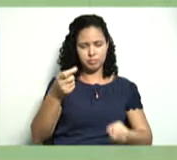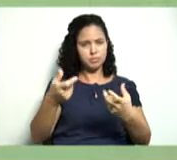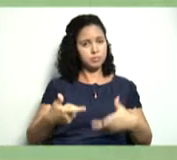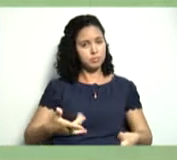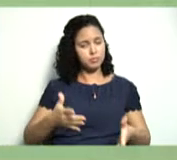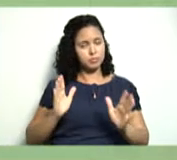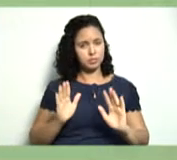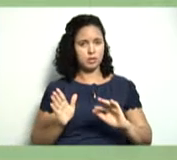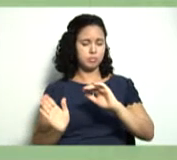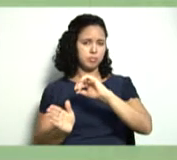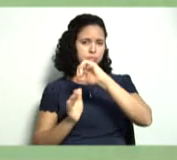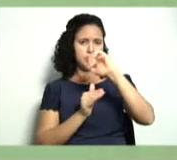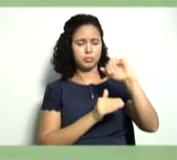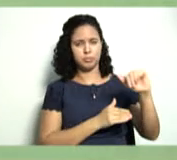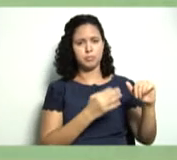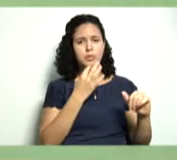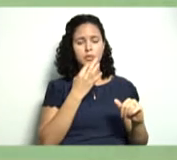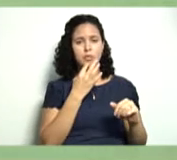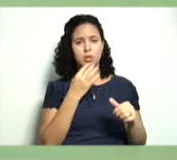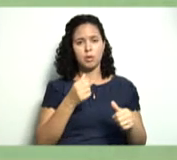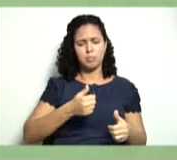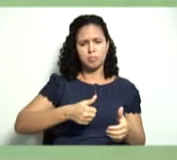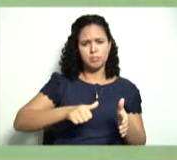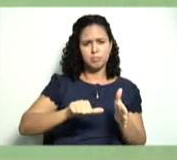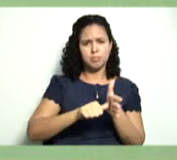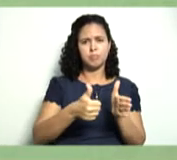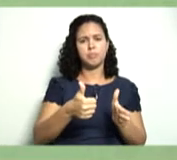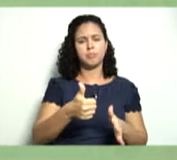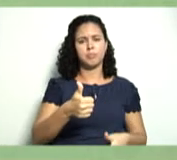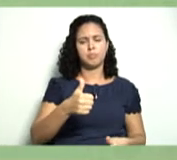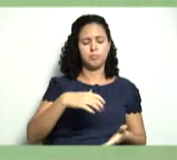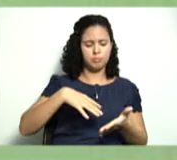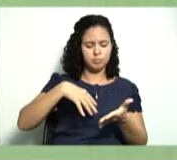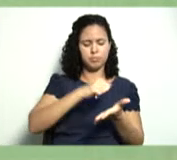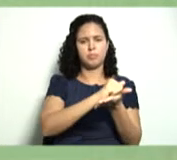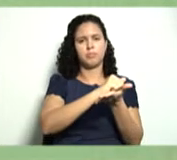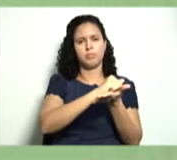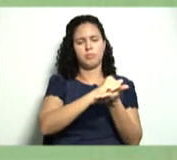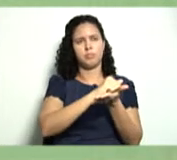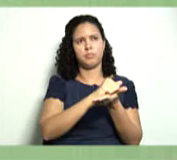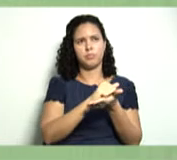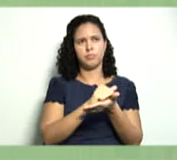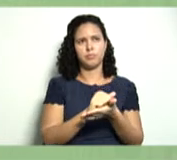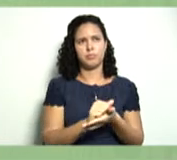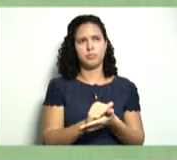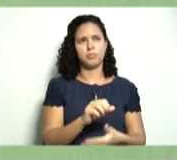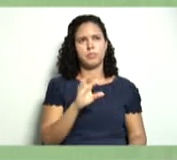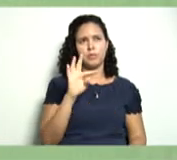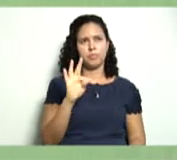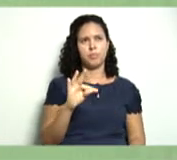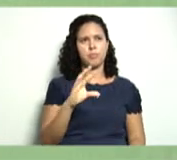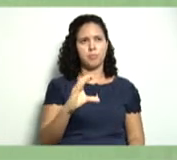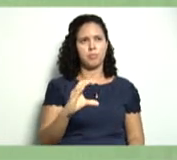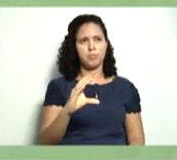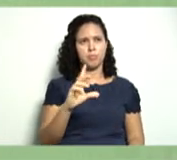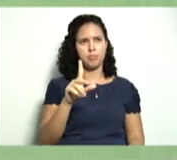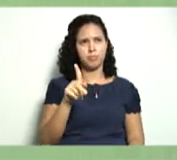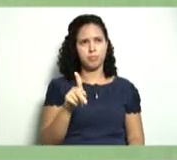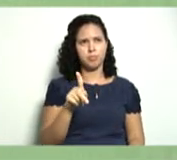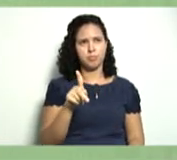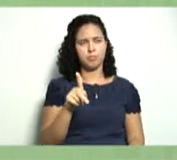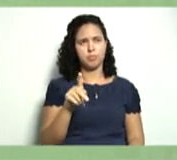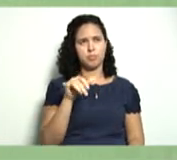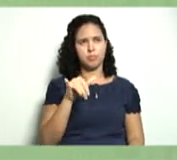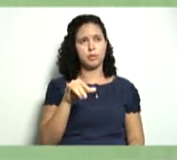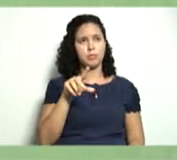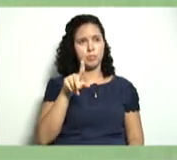vamos conhecer o primeiro protocolo protocolo tcp/ip provavelmente